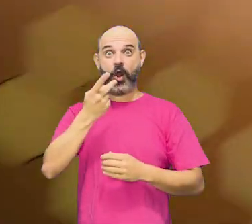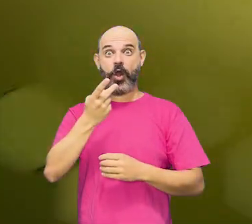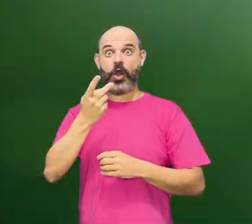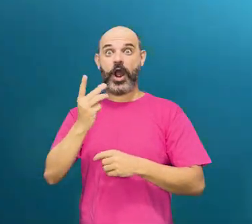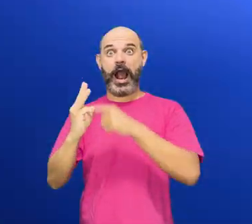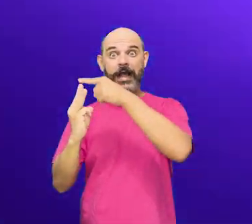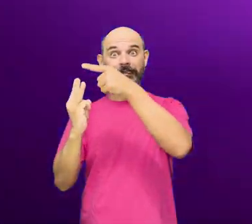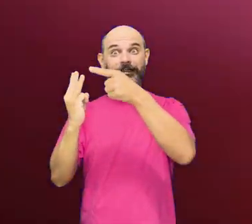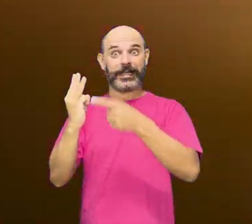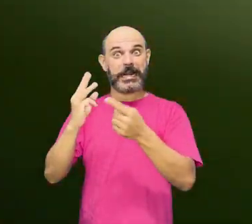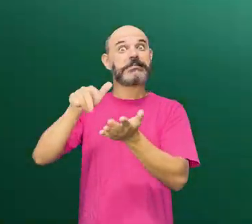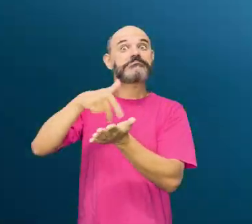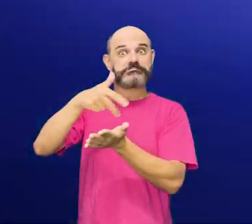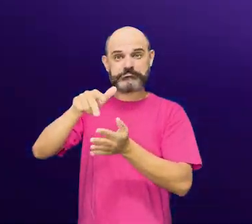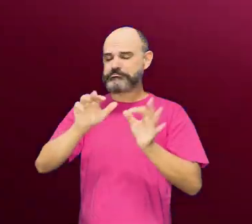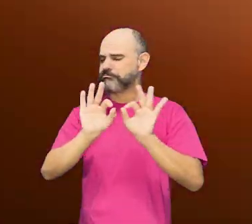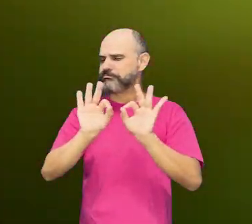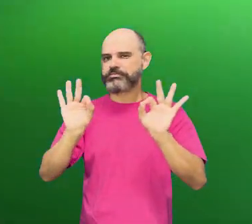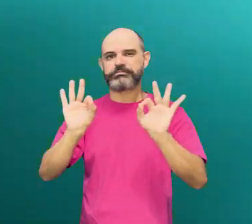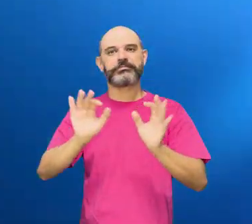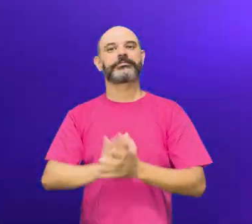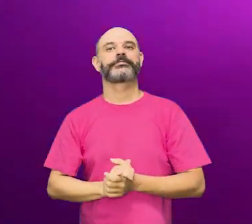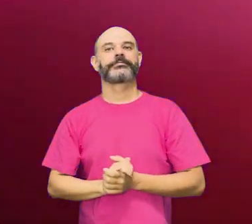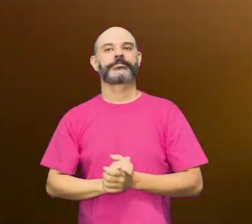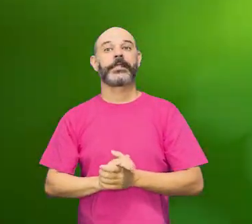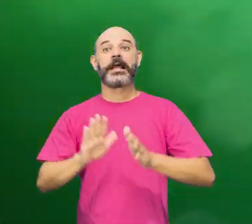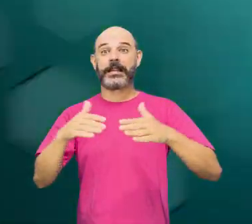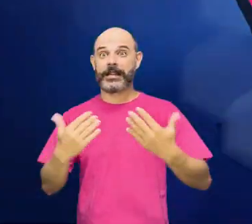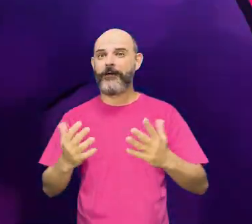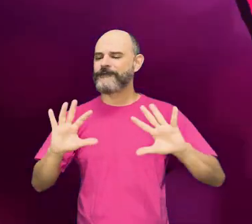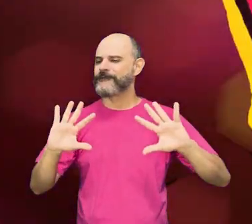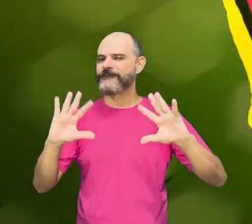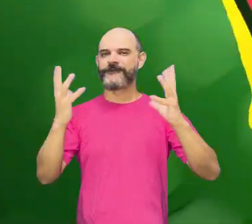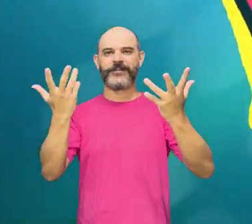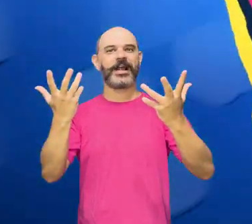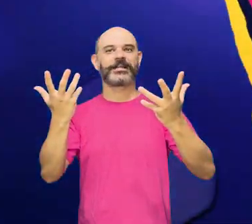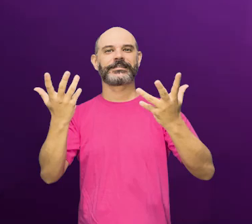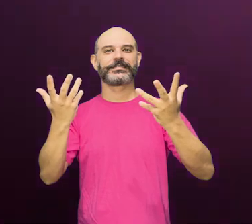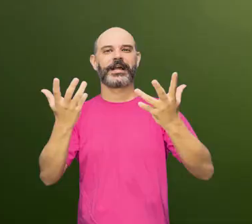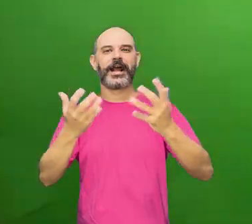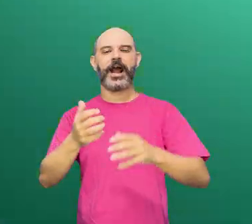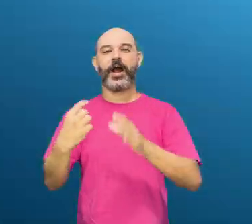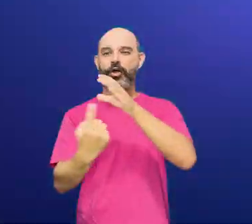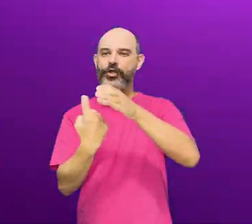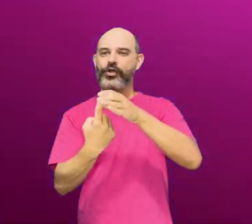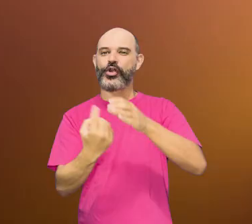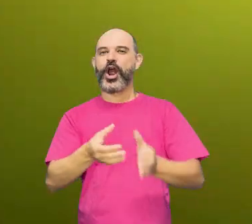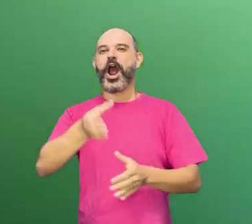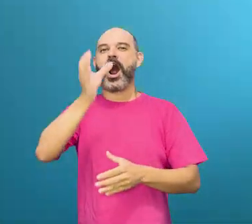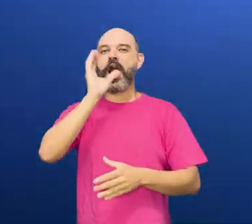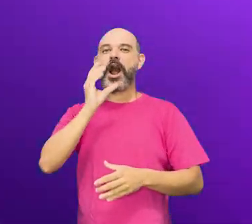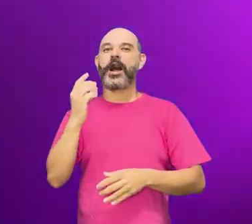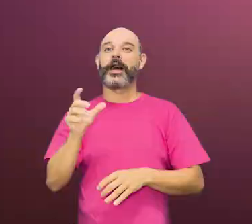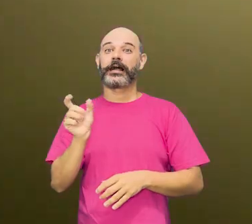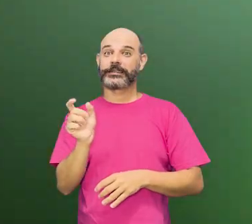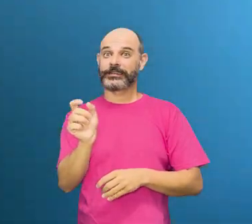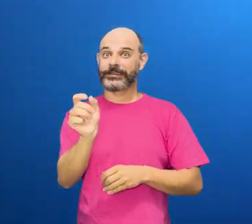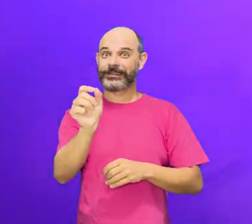as florzinhas são ótimas dançarinas. Motivo para a festa com refresco da Dona